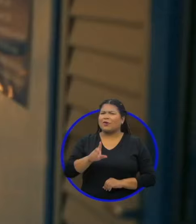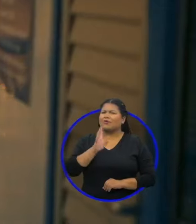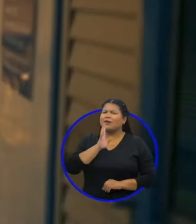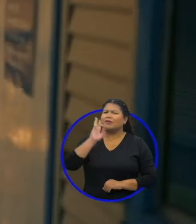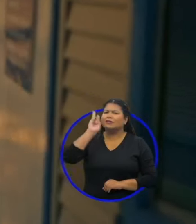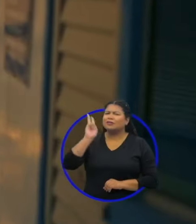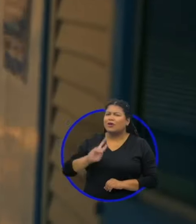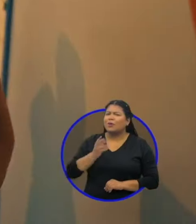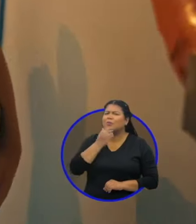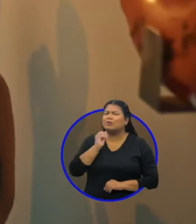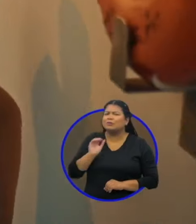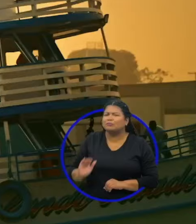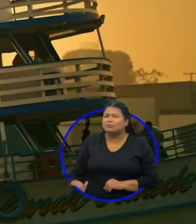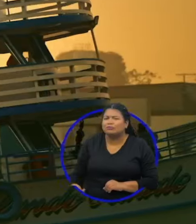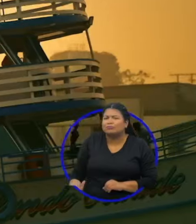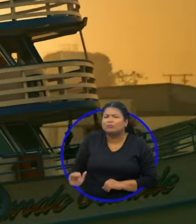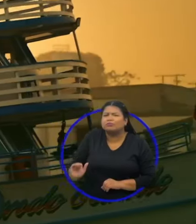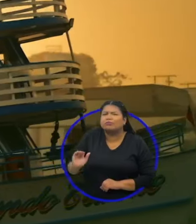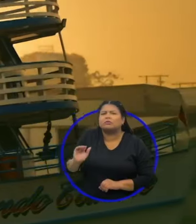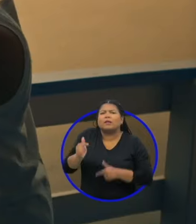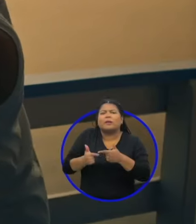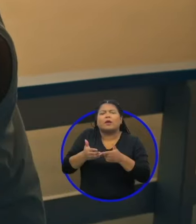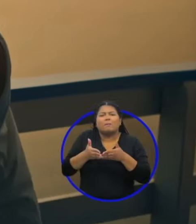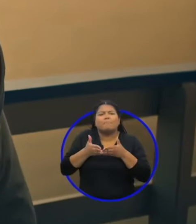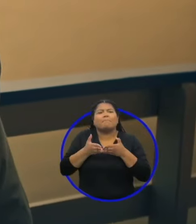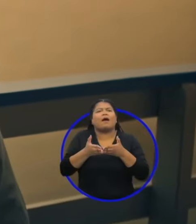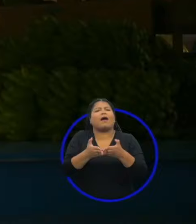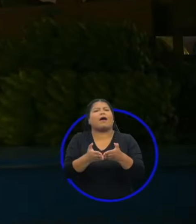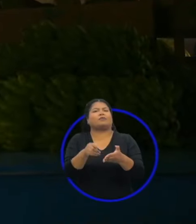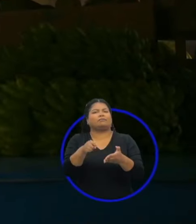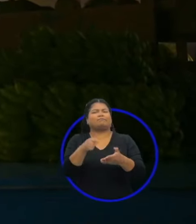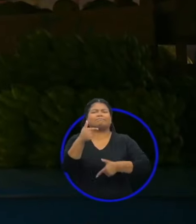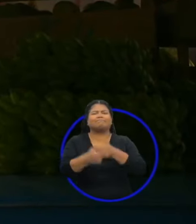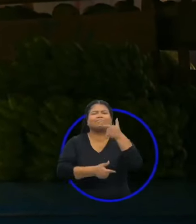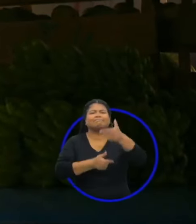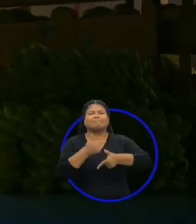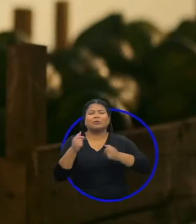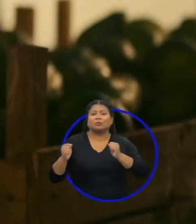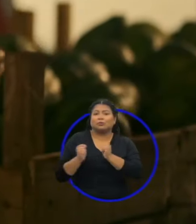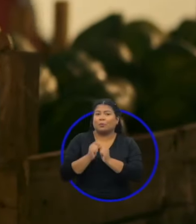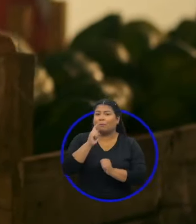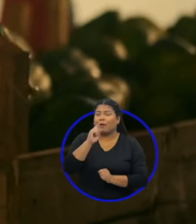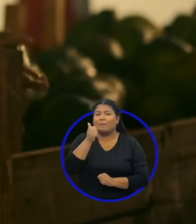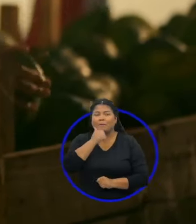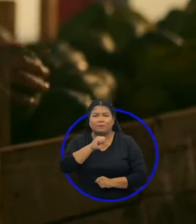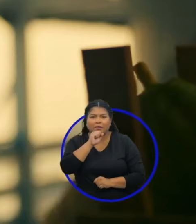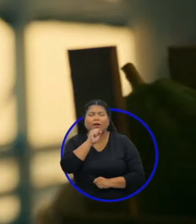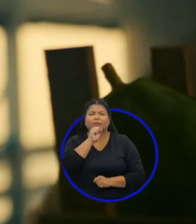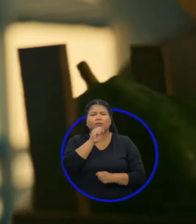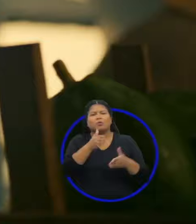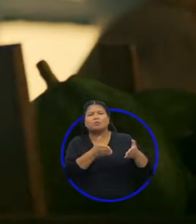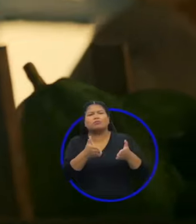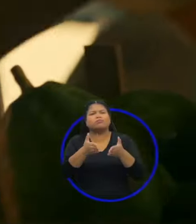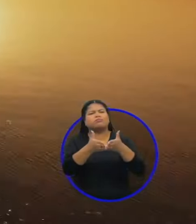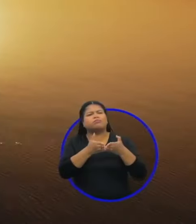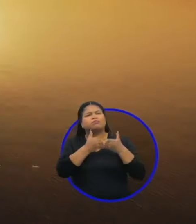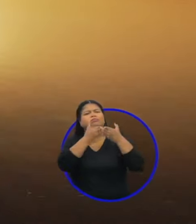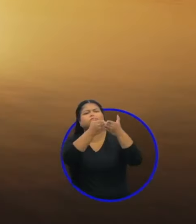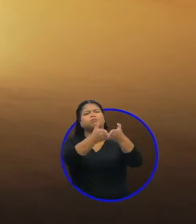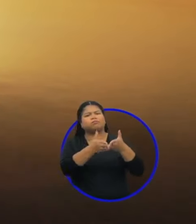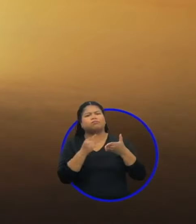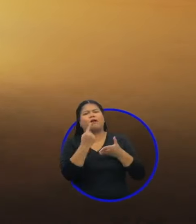Você conhece a história de um menino que cresceu num barco, trabalhando ao lado dos pais, subindo e descendo